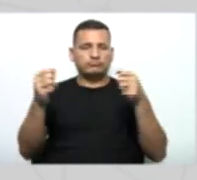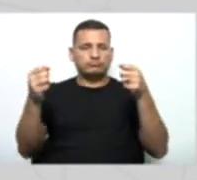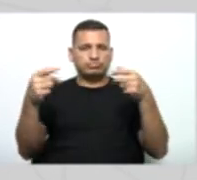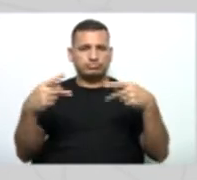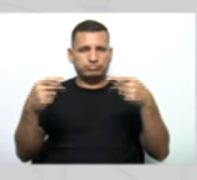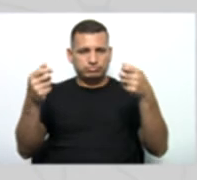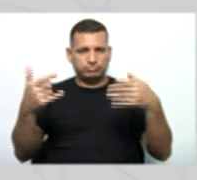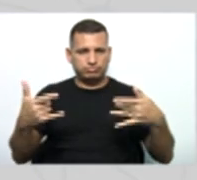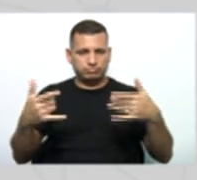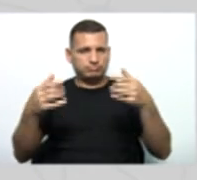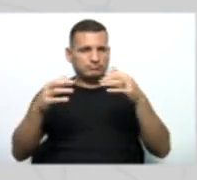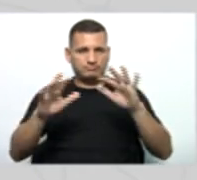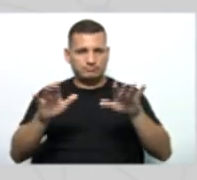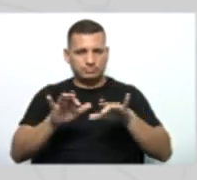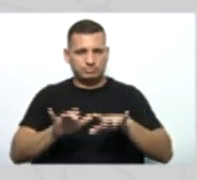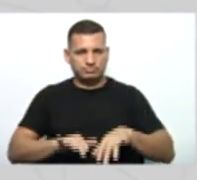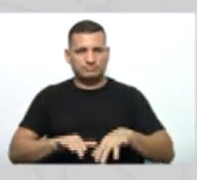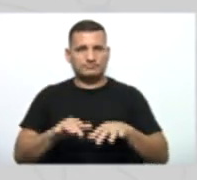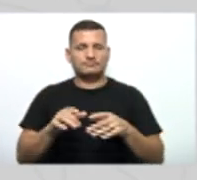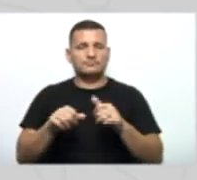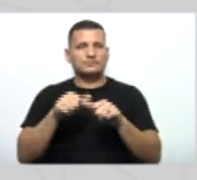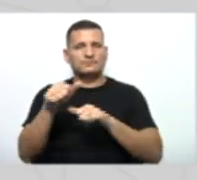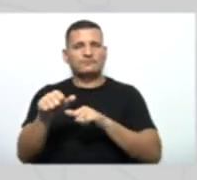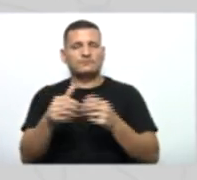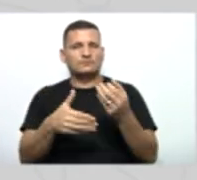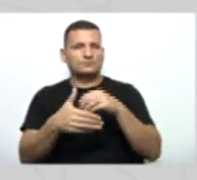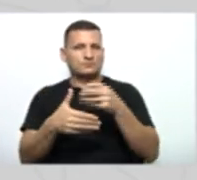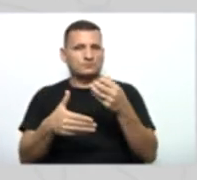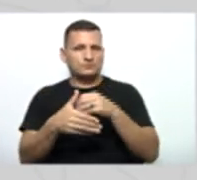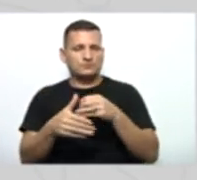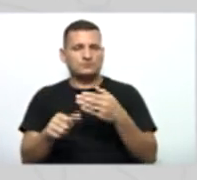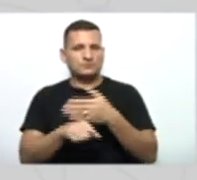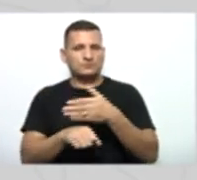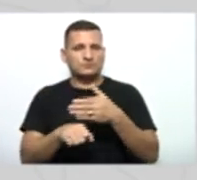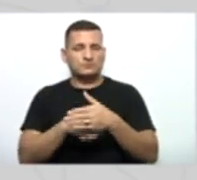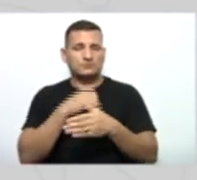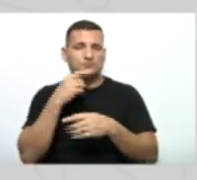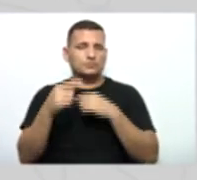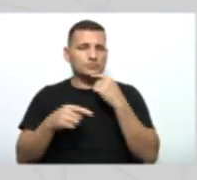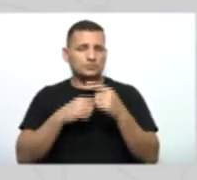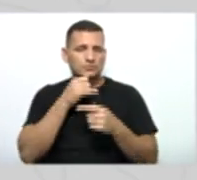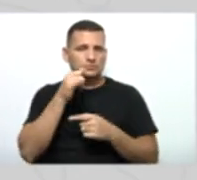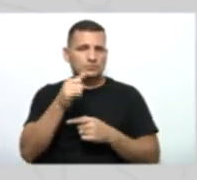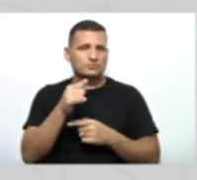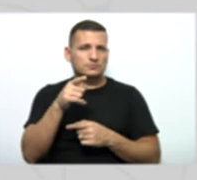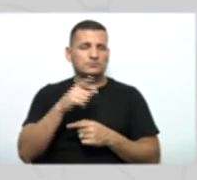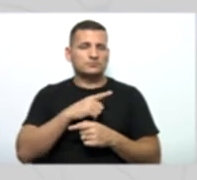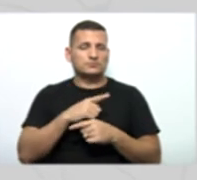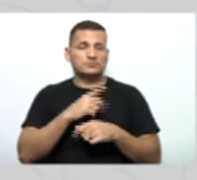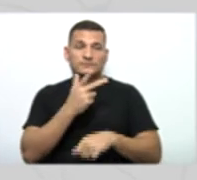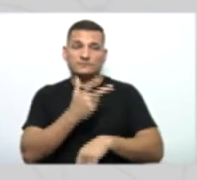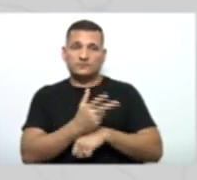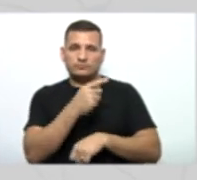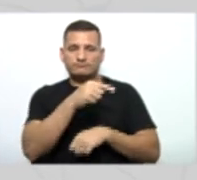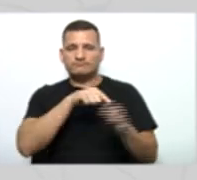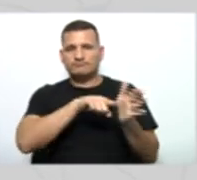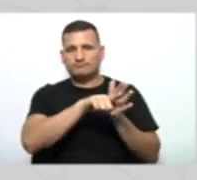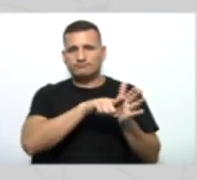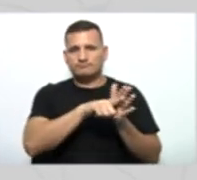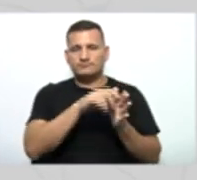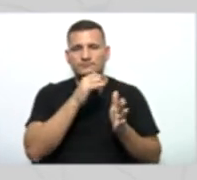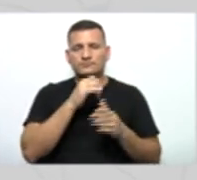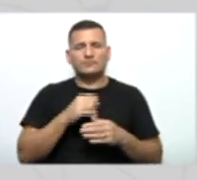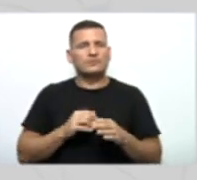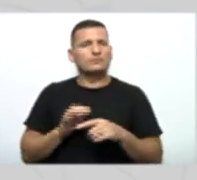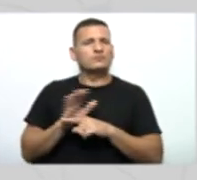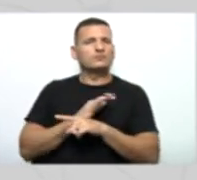de encapsulamento e modificadores de acesso, para, em caso de dúvida, vocês terem como base esse vídeo tutorial. Surgiu outra dúvida aí,